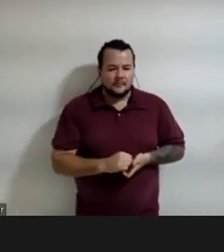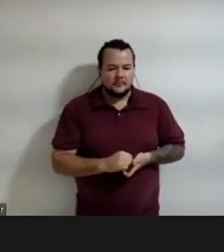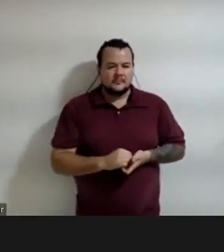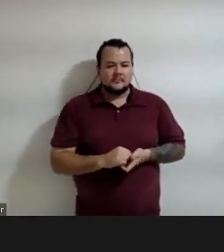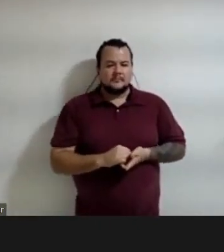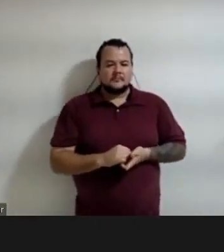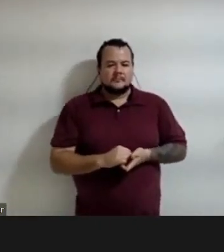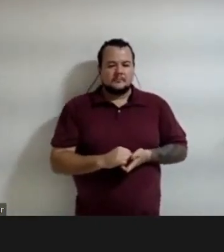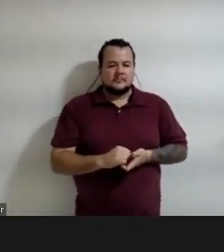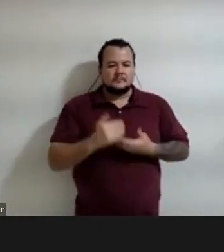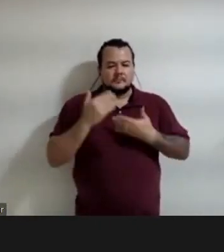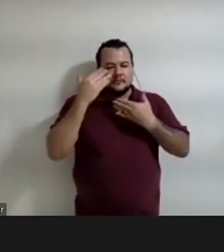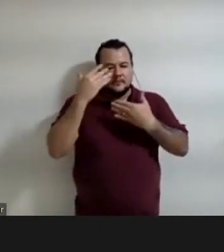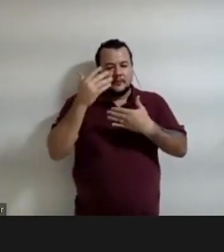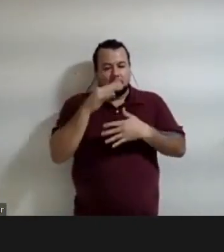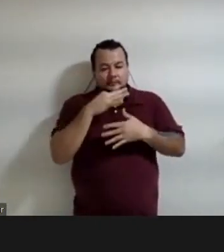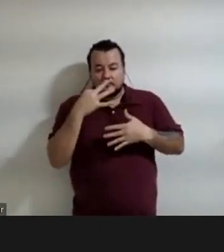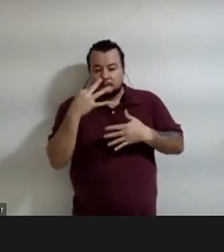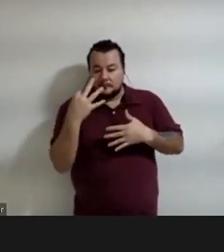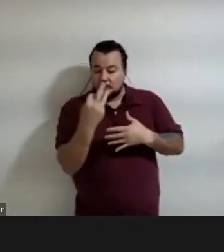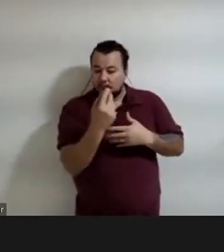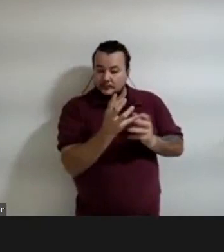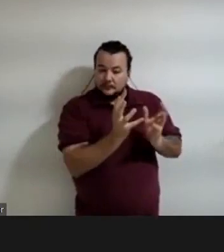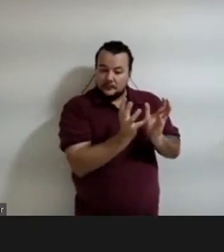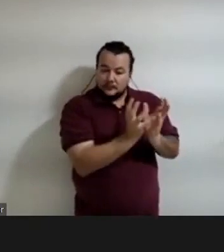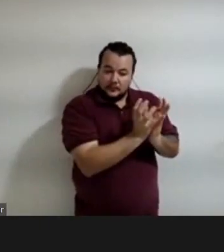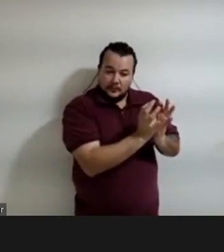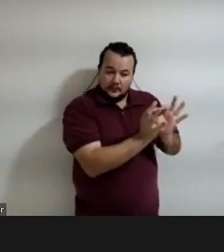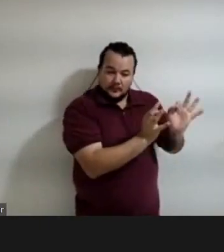Agradecer a toda a comissão organizadora local,